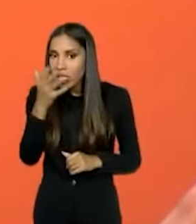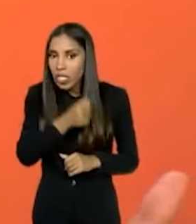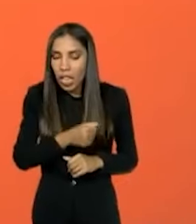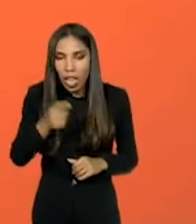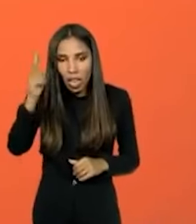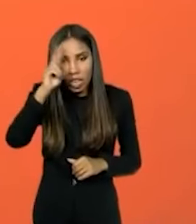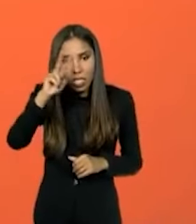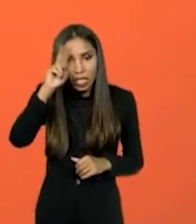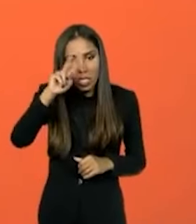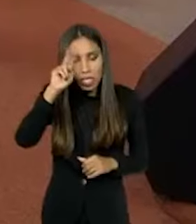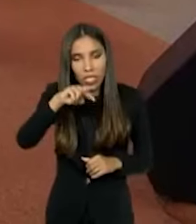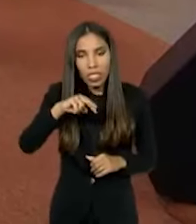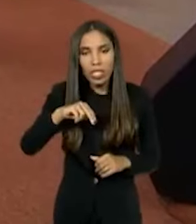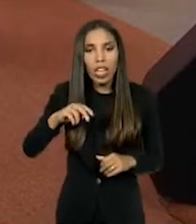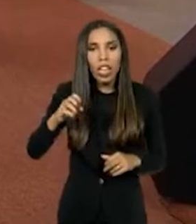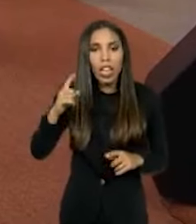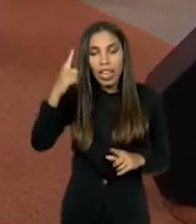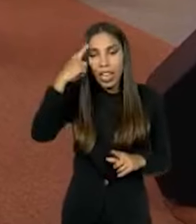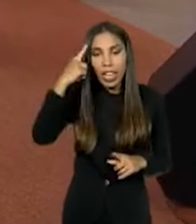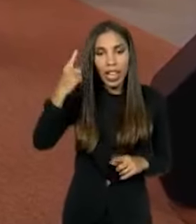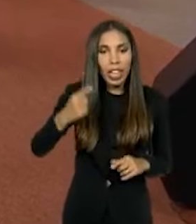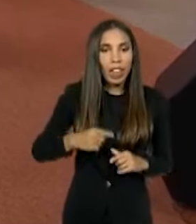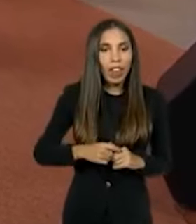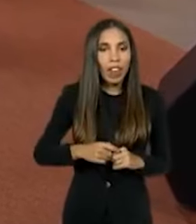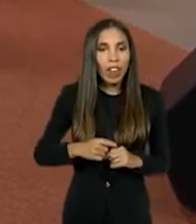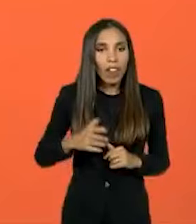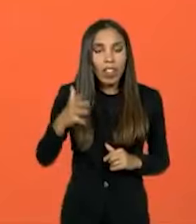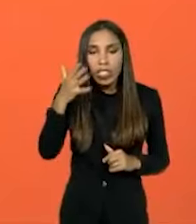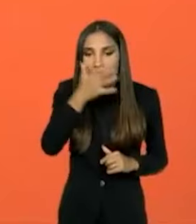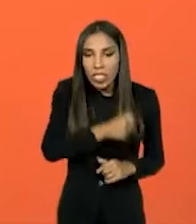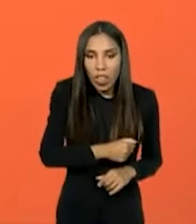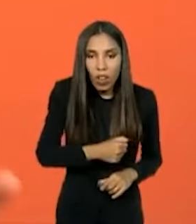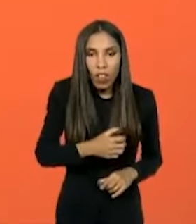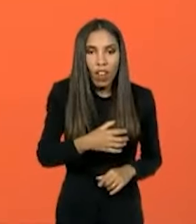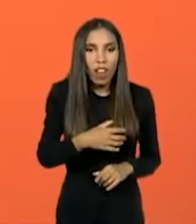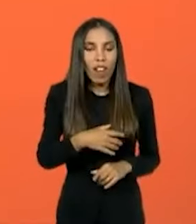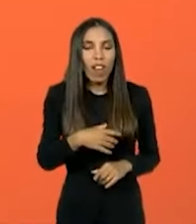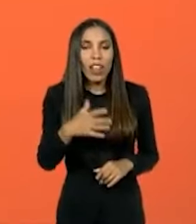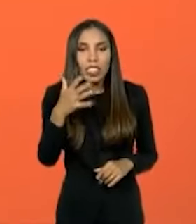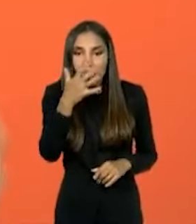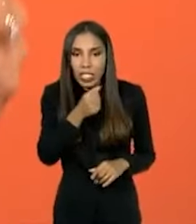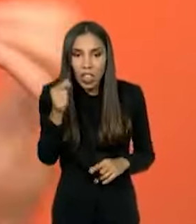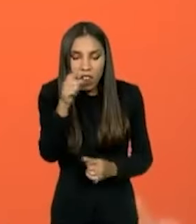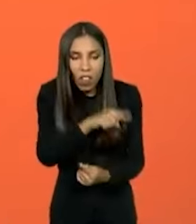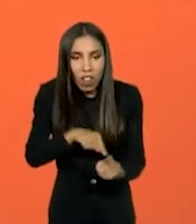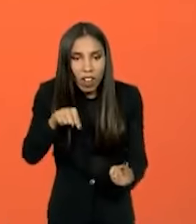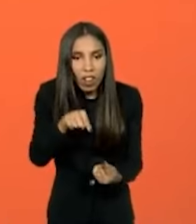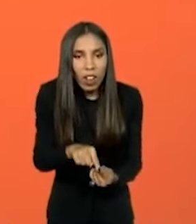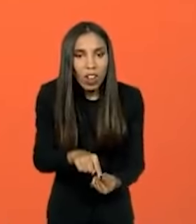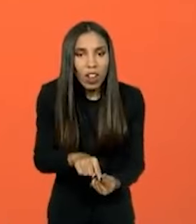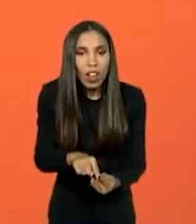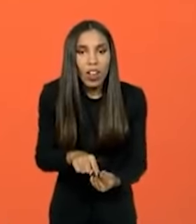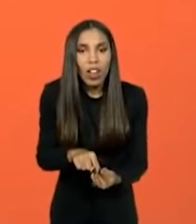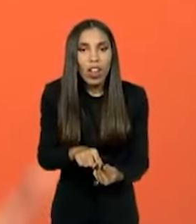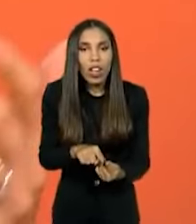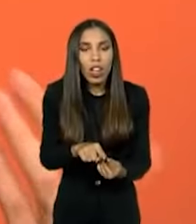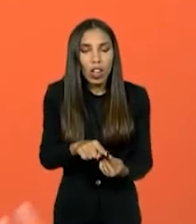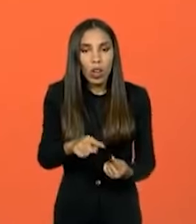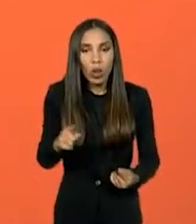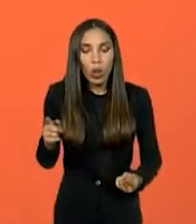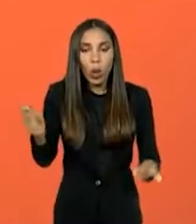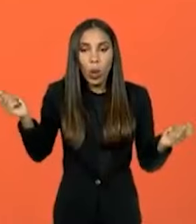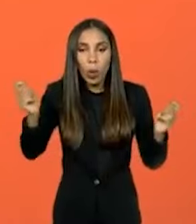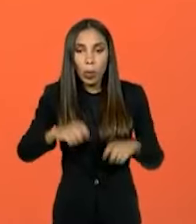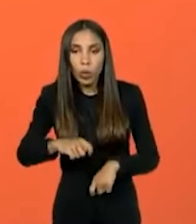história que ele criou na cabeça dele que eu vou salvar meu filho a minha vida agora fez sentido e aí apareceu um doador um